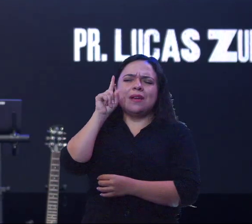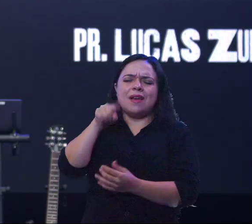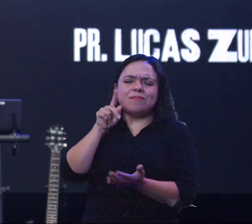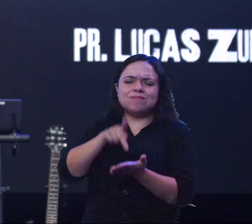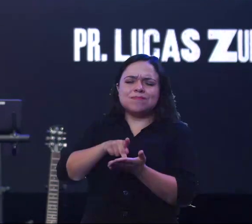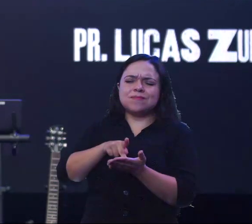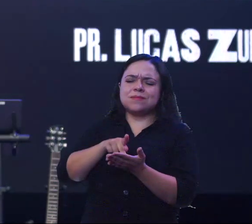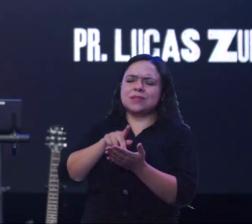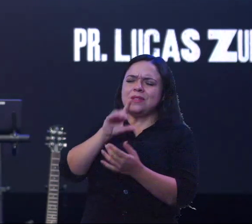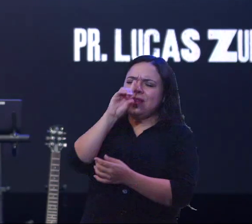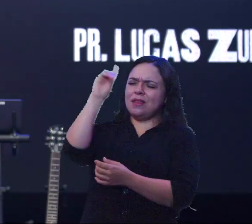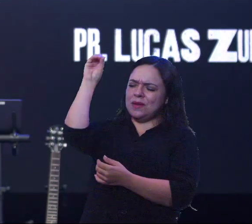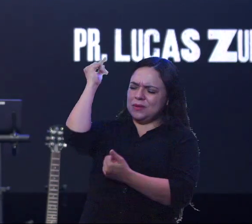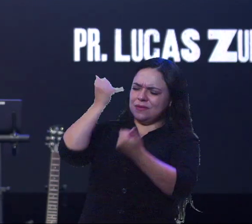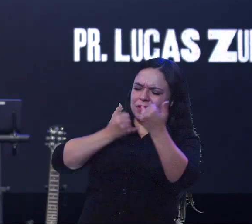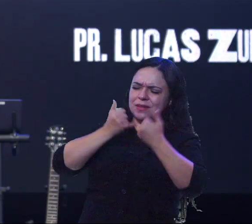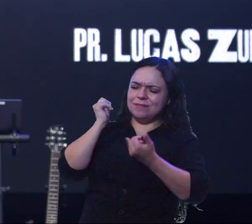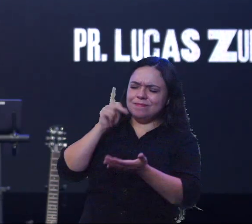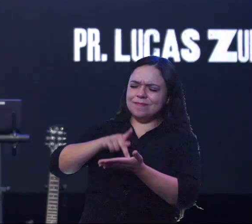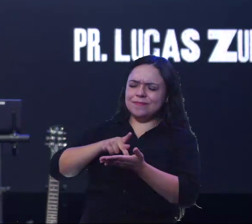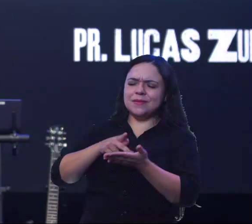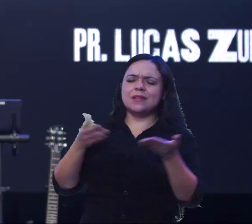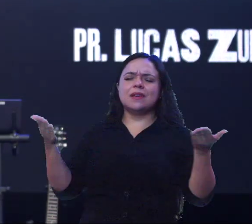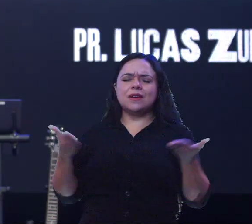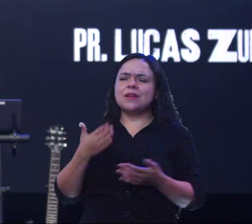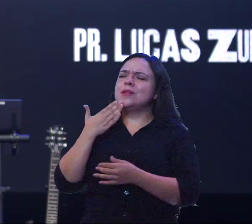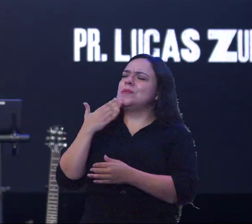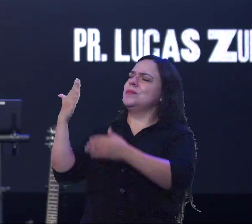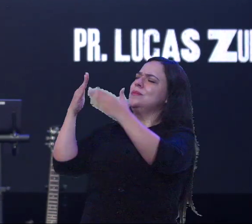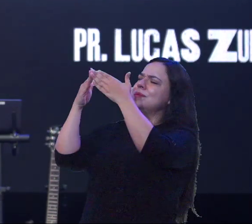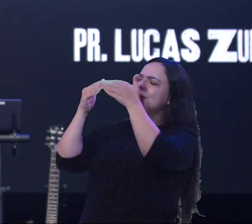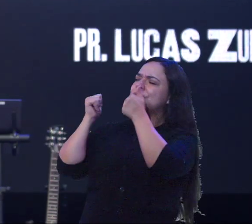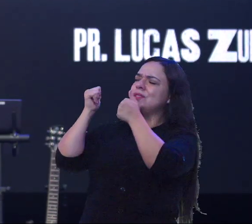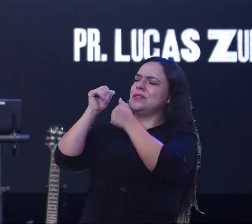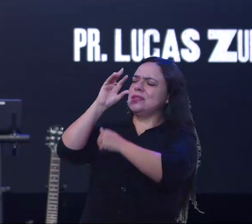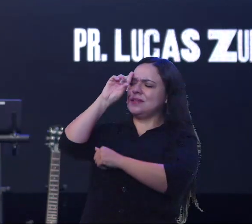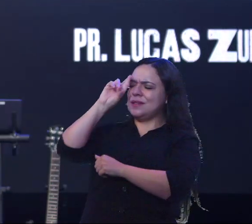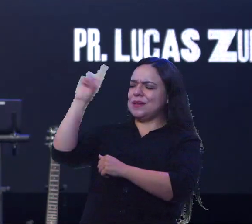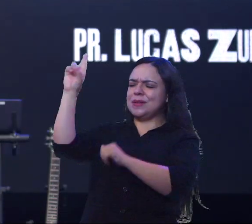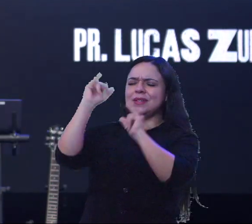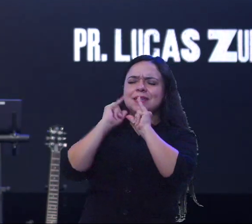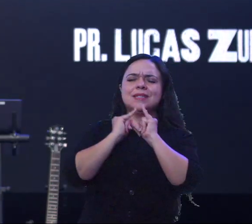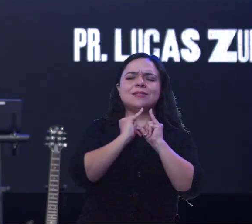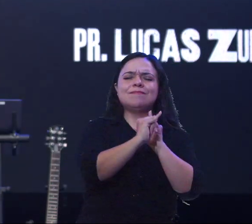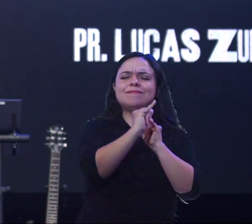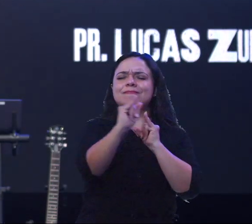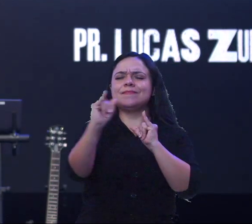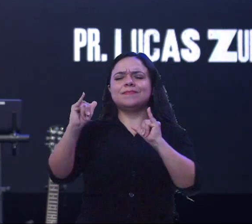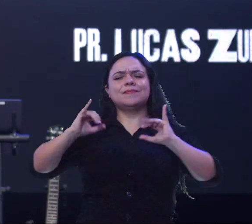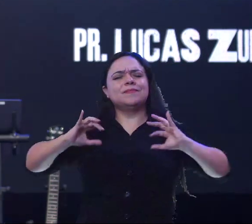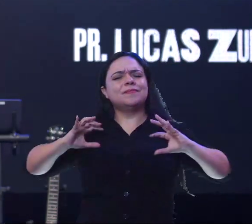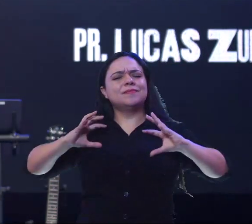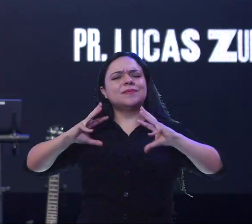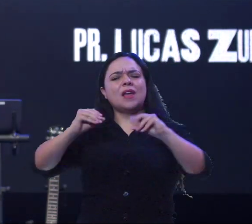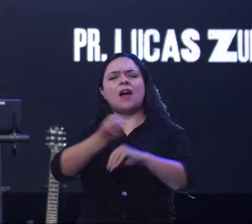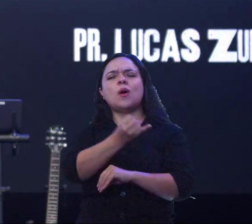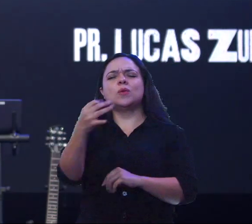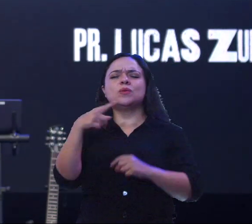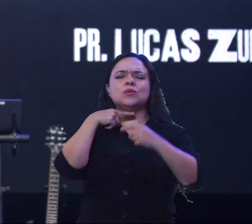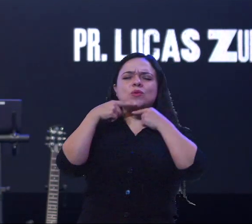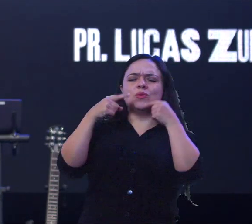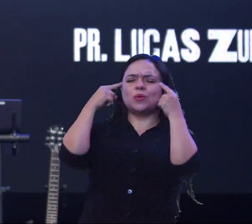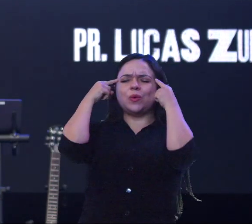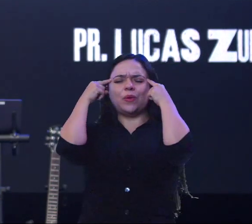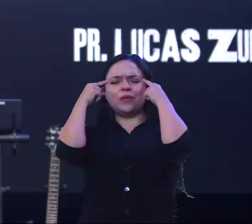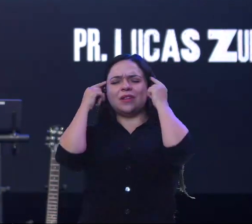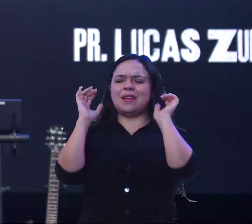Eu quero pedir, Deus, de uma maneira singular, que o Senhor venha se revelar de maneira hoje para cada um de nós. Aqueles que estão duvidando de que o Senhor pode sim falar, que o Senhor